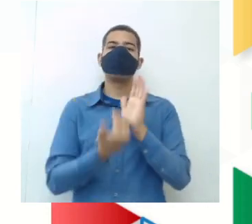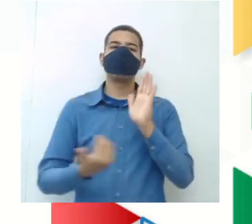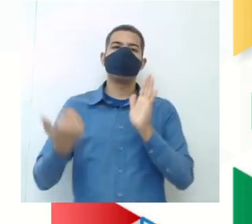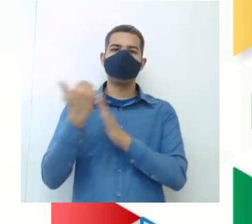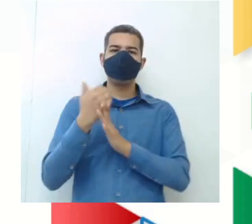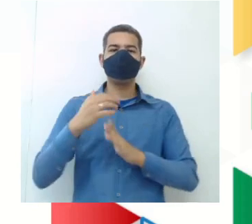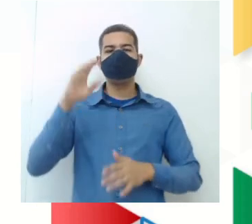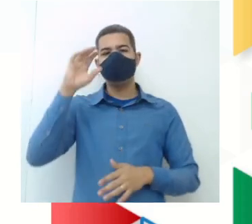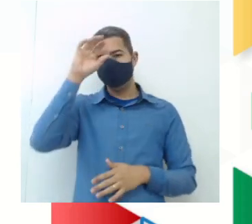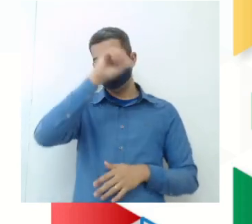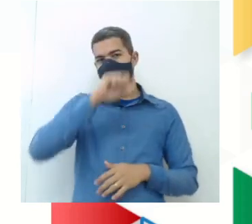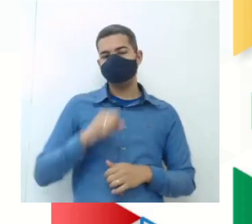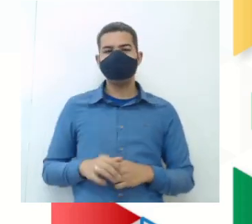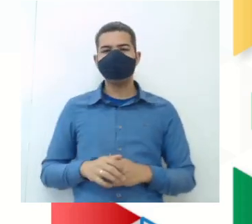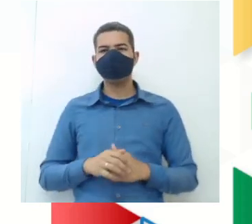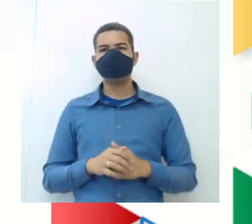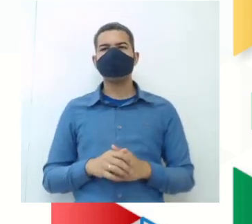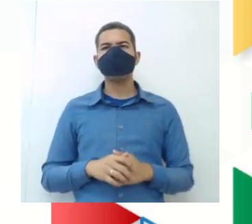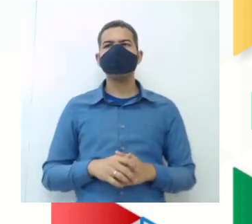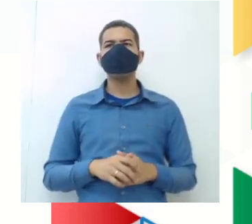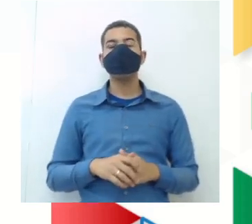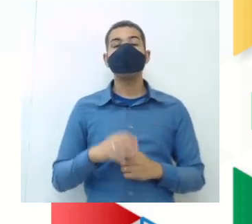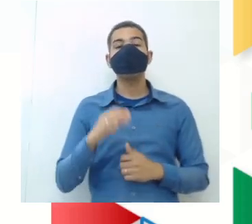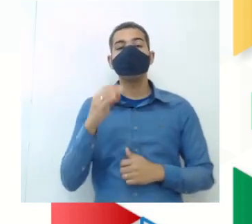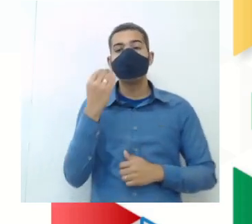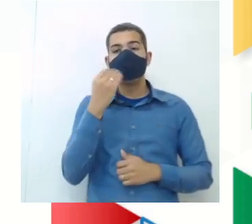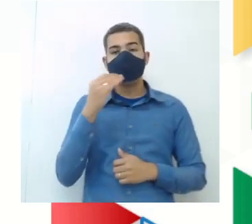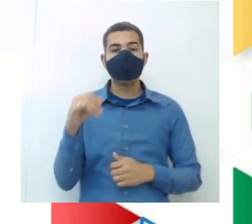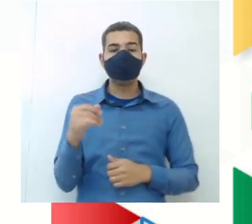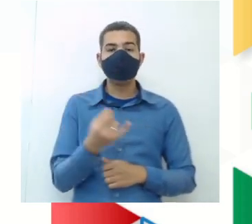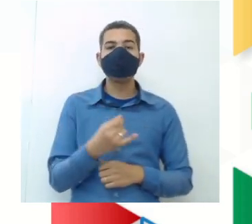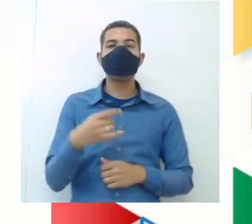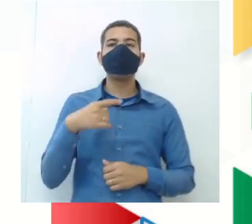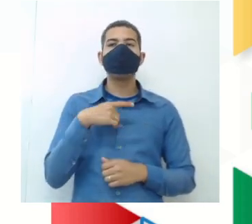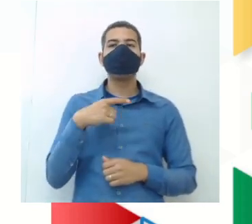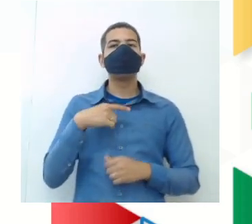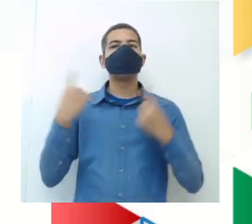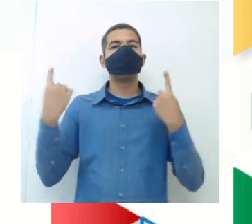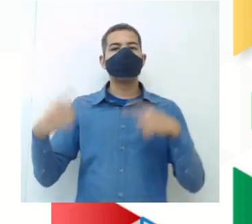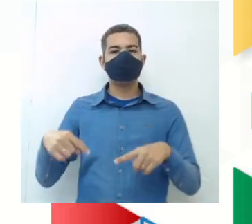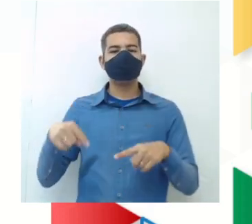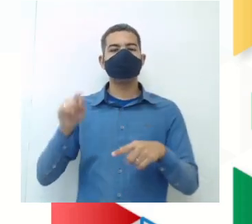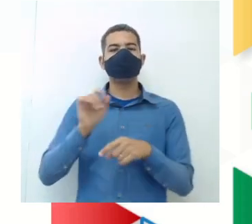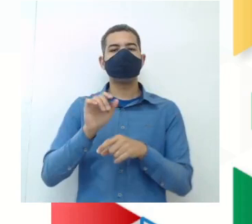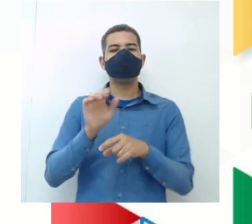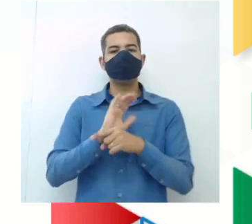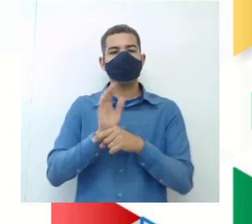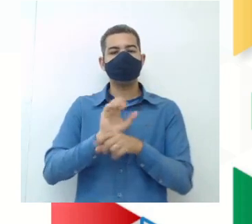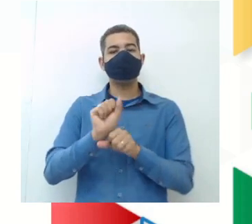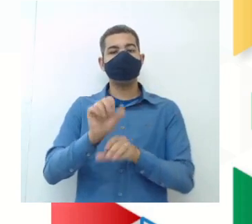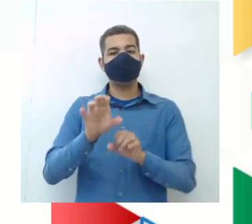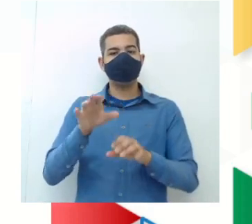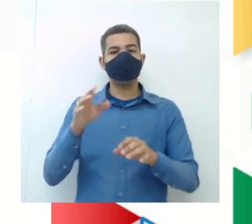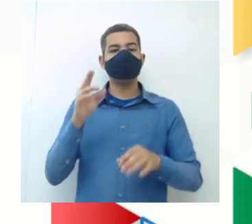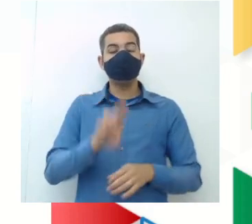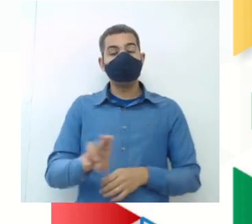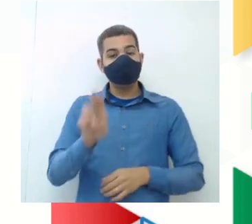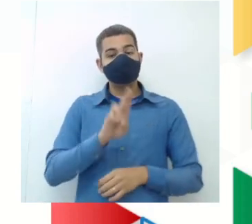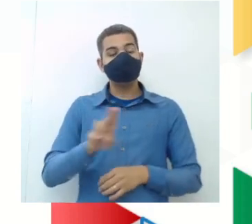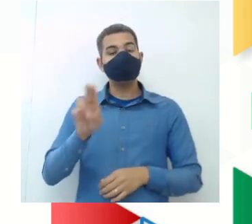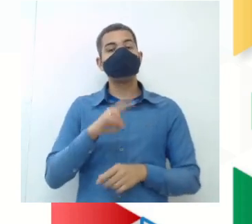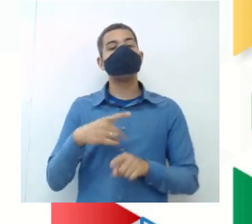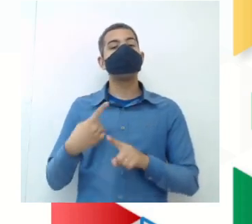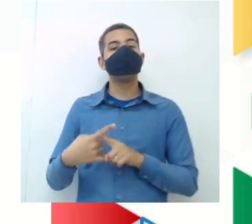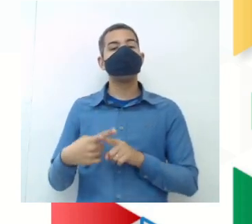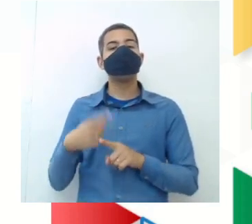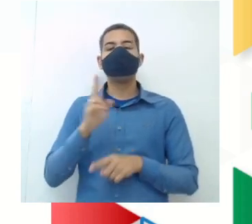estão disponíveis na internet, tá bom? Aproveite para lembrar você, tem um desafio na nossa videoaula. Use esse desafio aí e peça